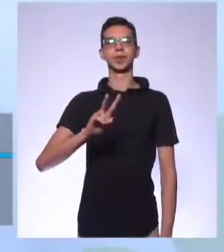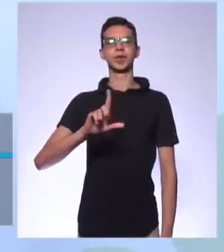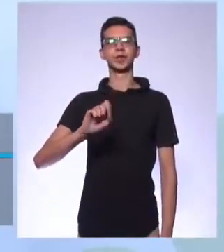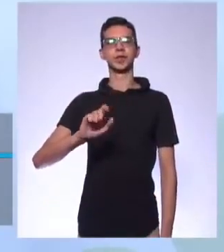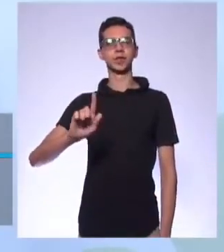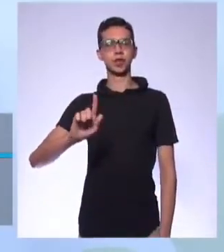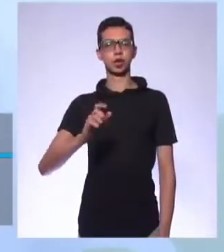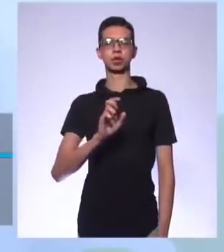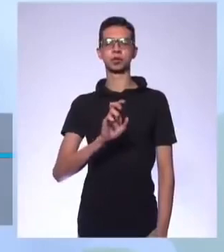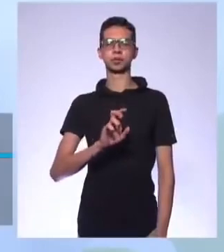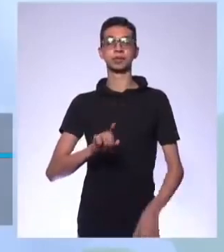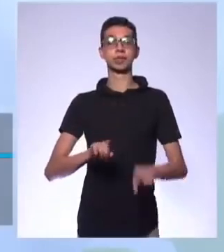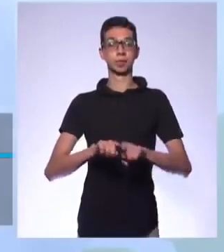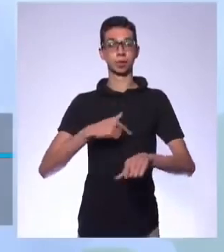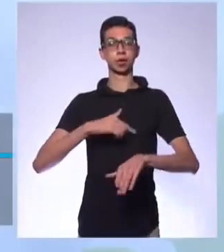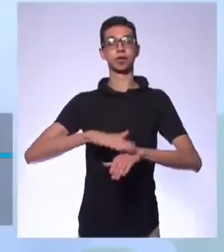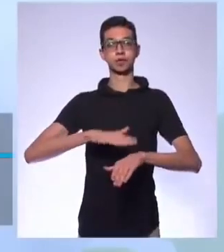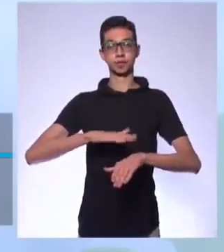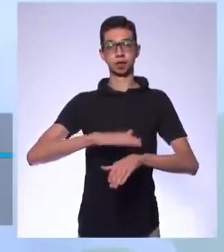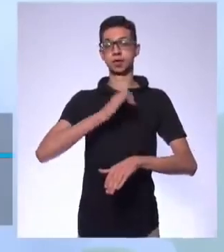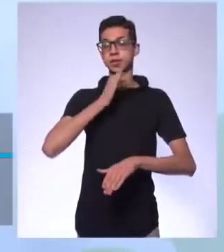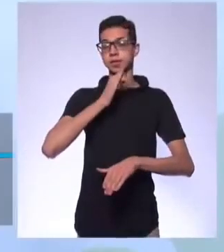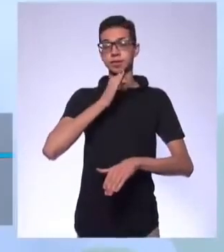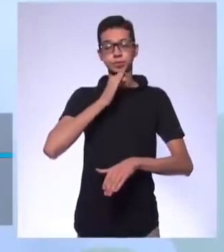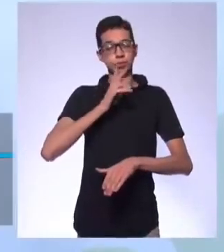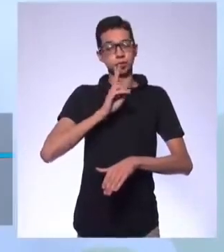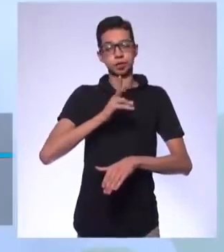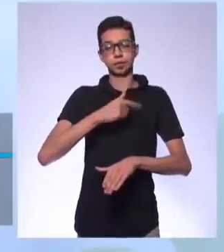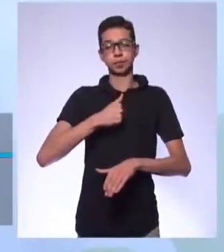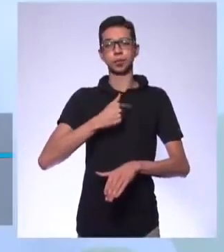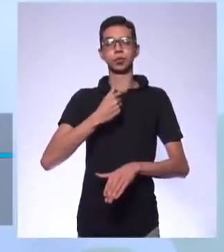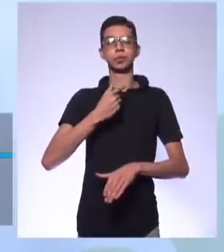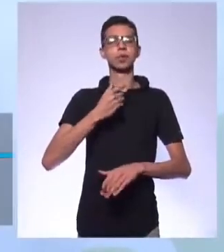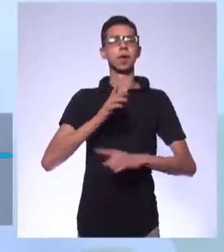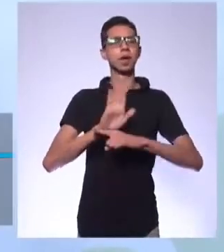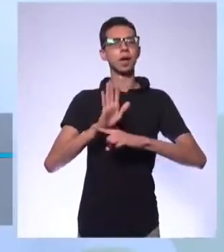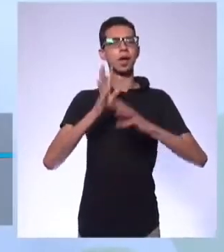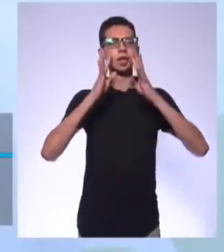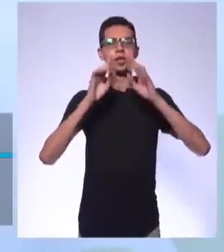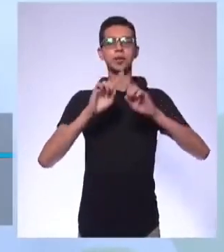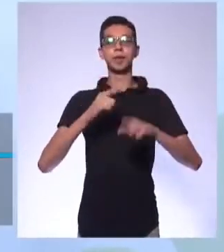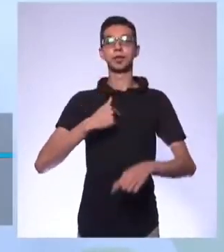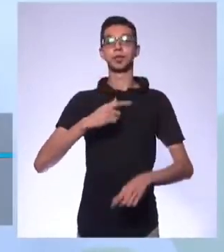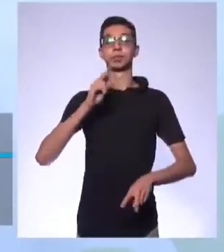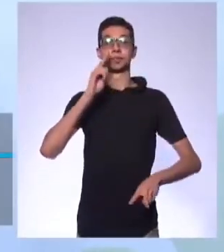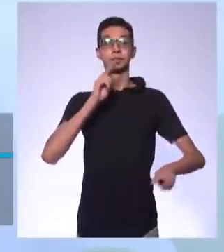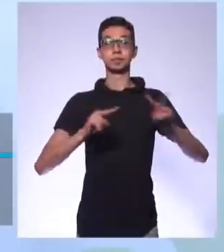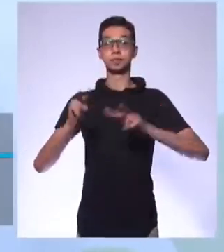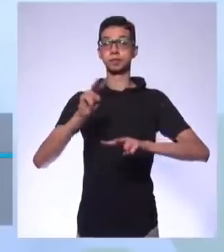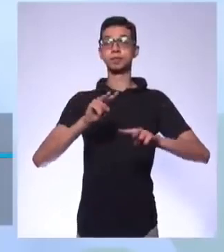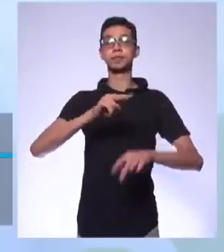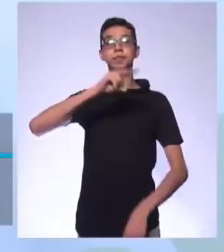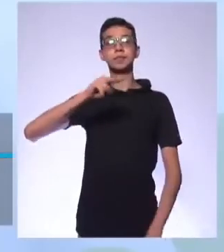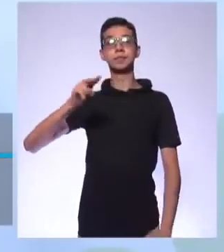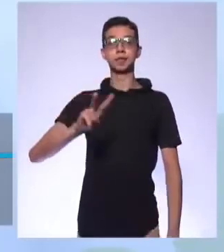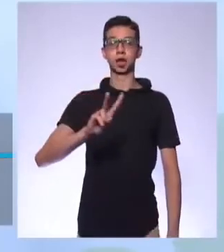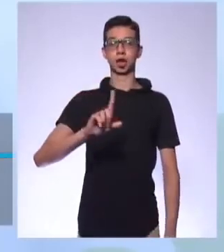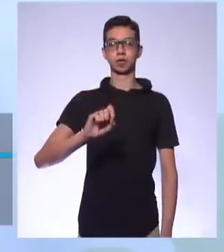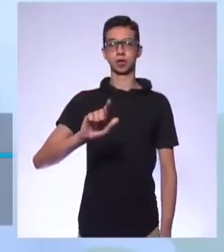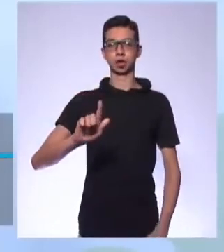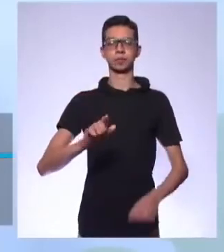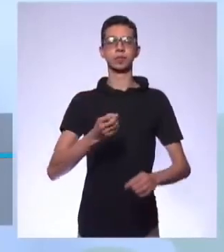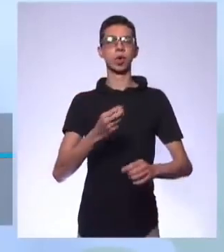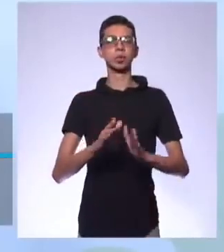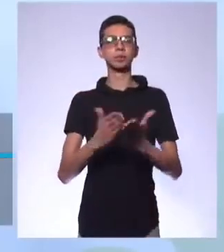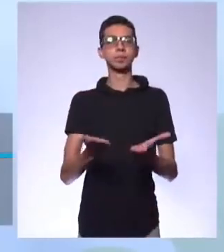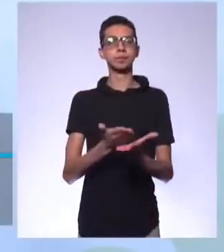por diante. Eu faço isso. Às vezes eu vou assistir, eu dou uma olhadinha lá no vlog para ver como é que o pessoal está achando. Um livro também, né? A mesma coisa. Então,